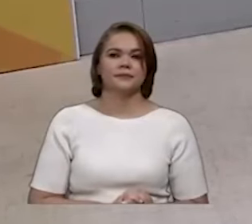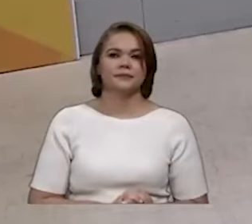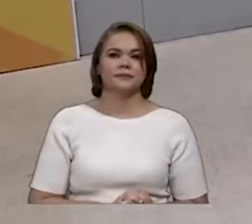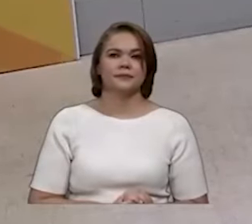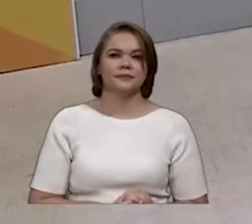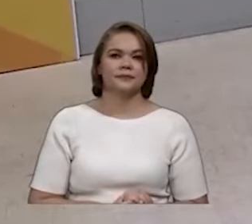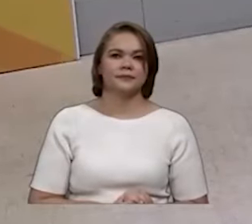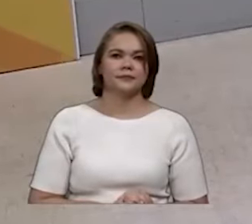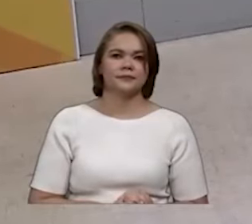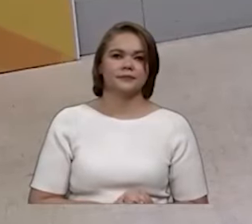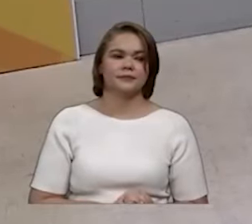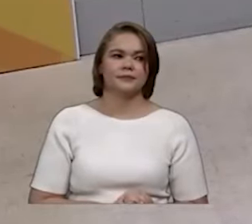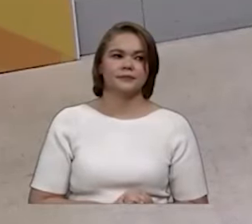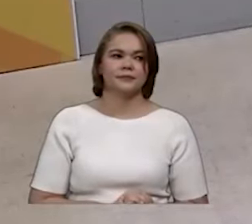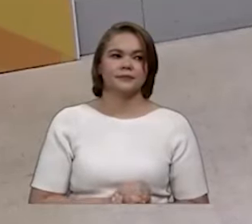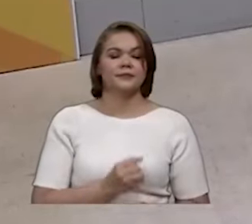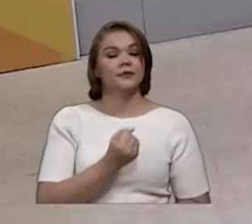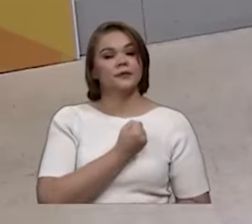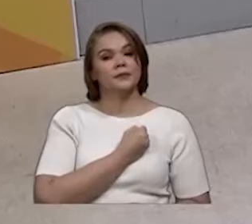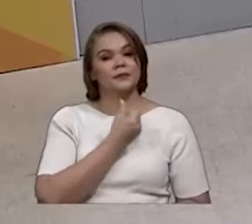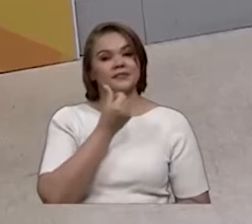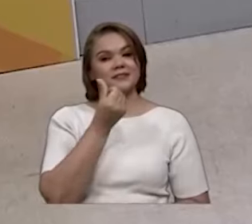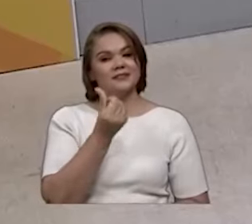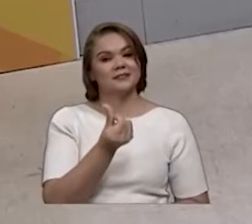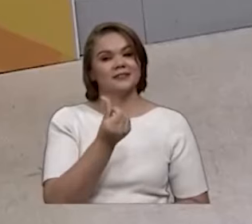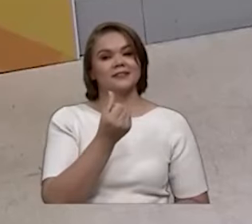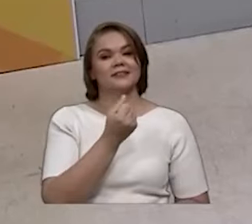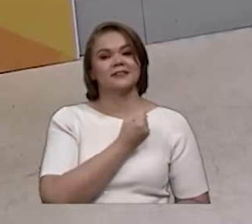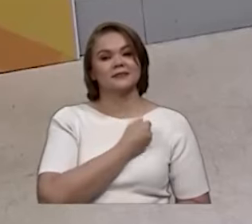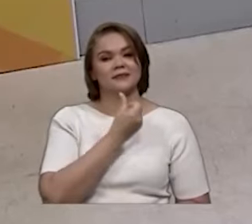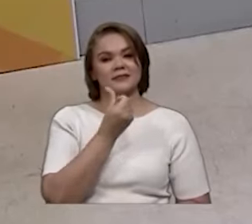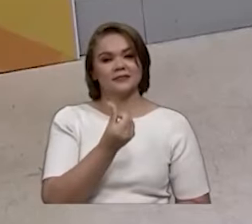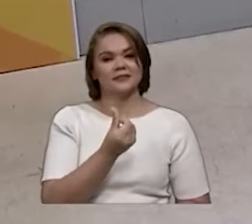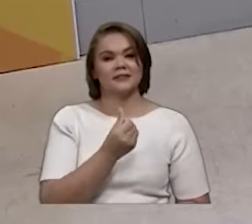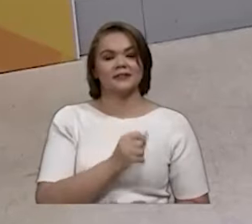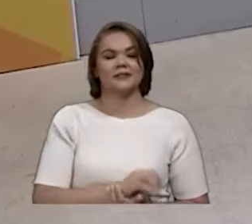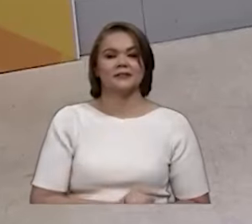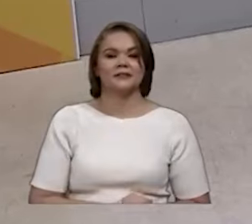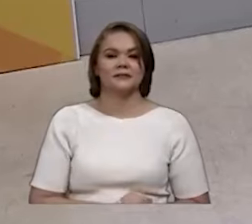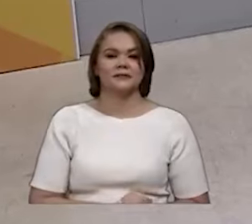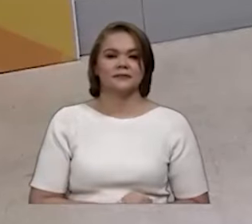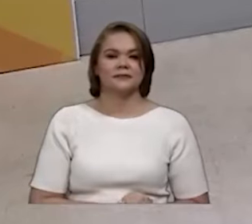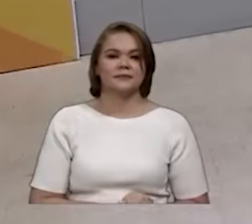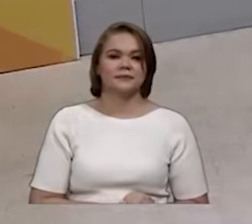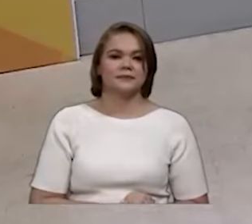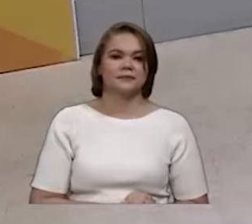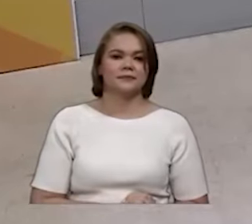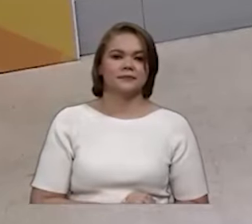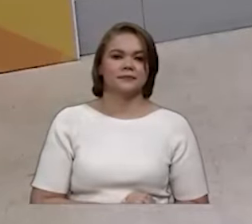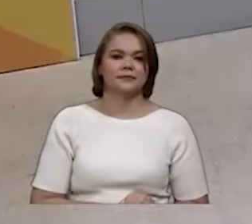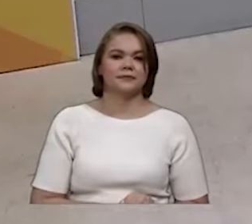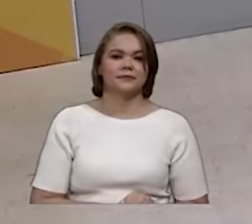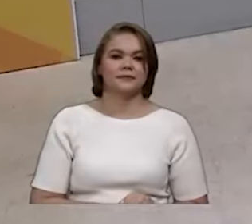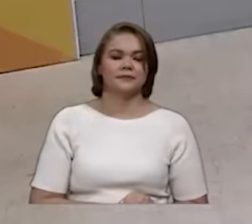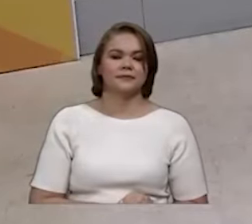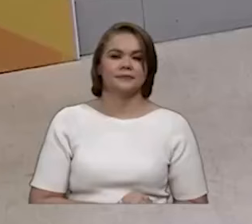48, olha aí o número 6, meia dúzia, número 6,